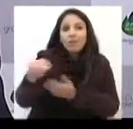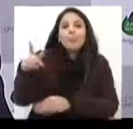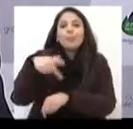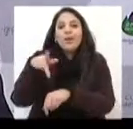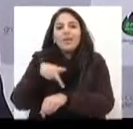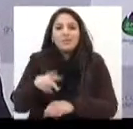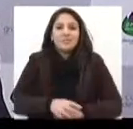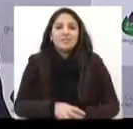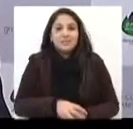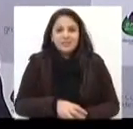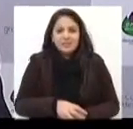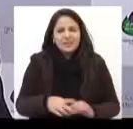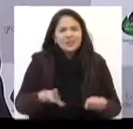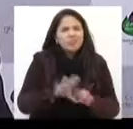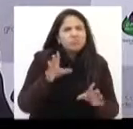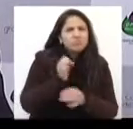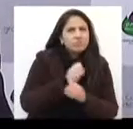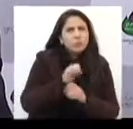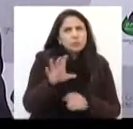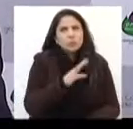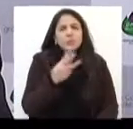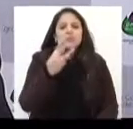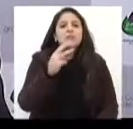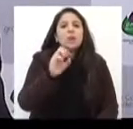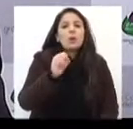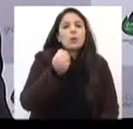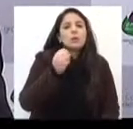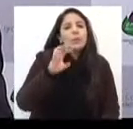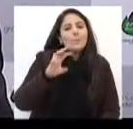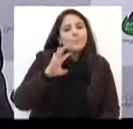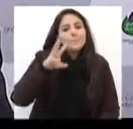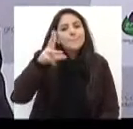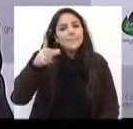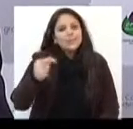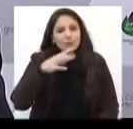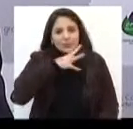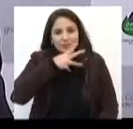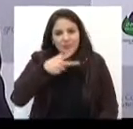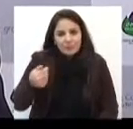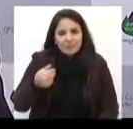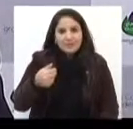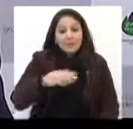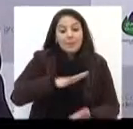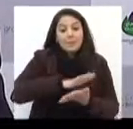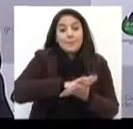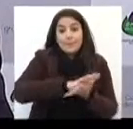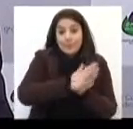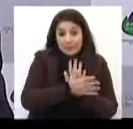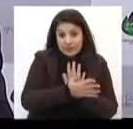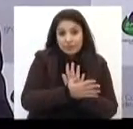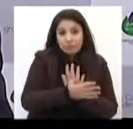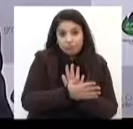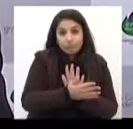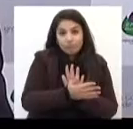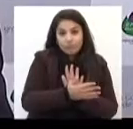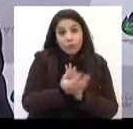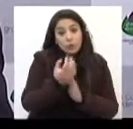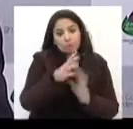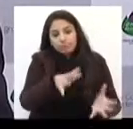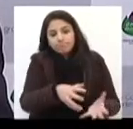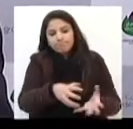Se calcula que anualmente 38 milhões de animais eles são abatidos